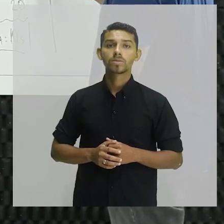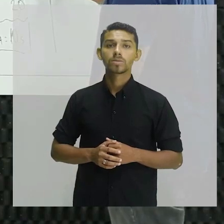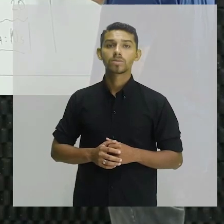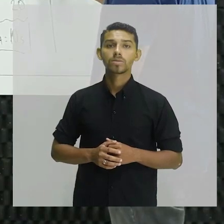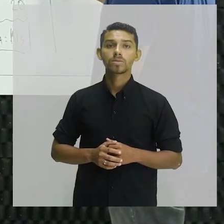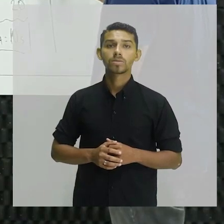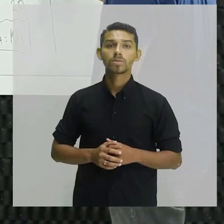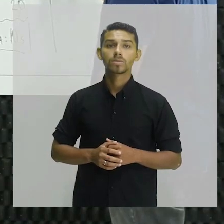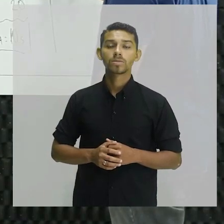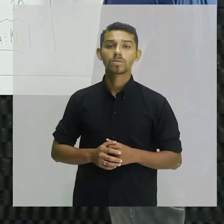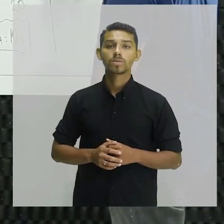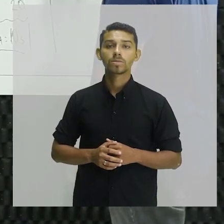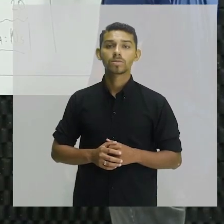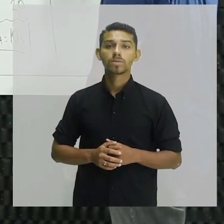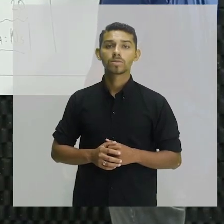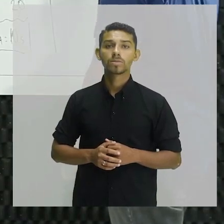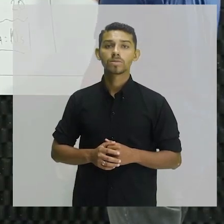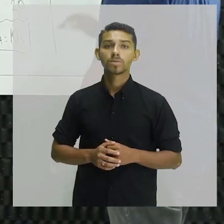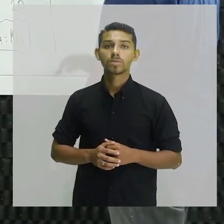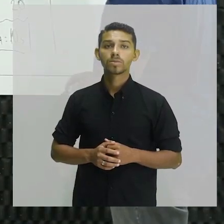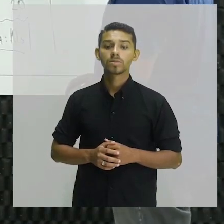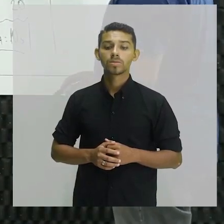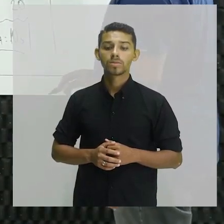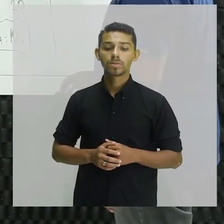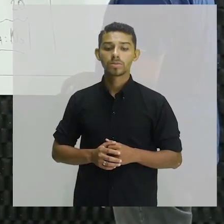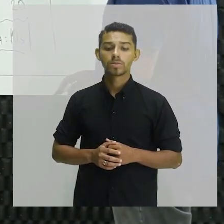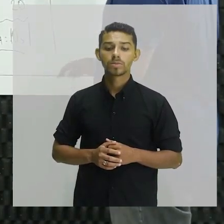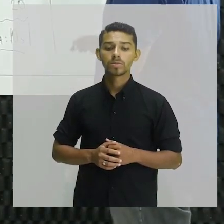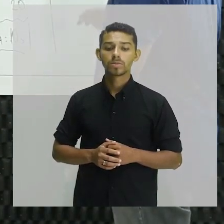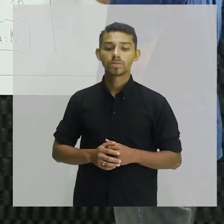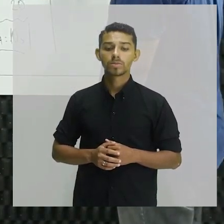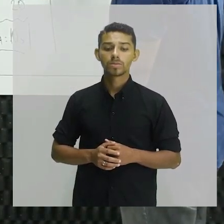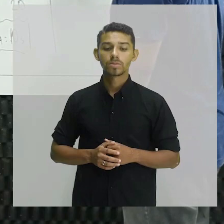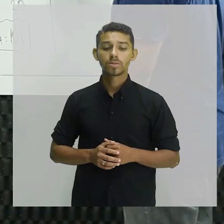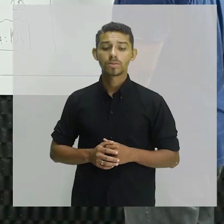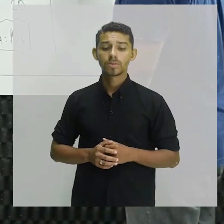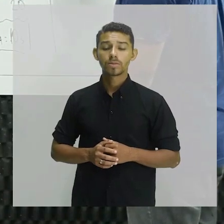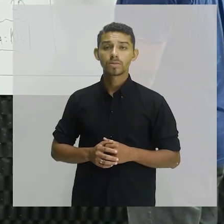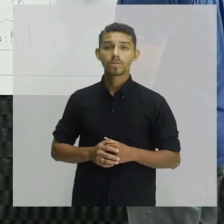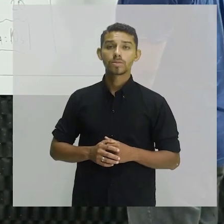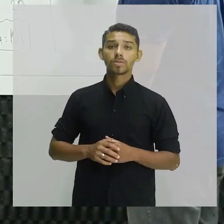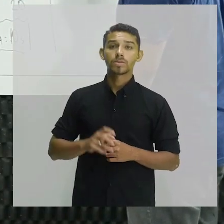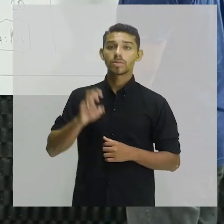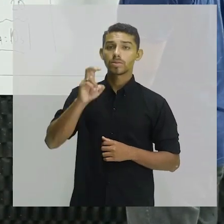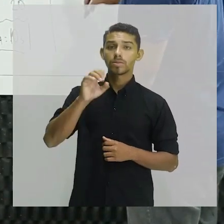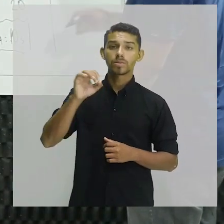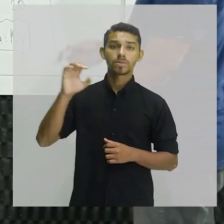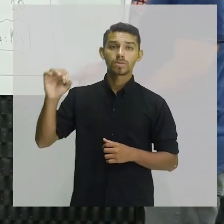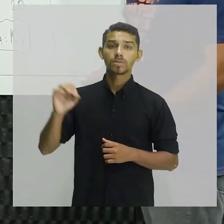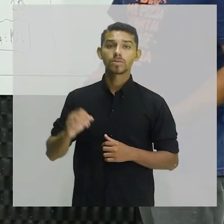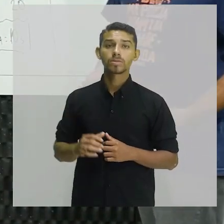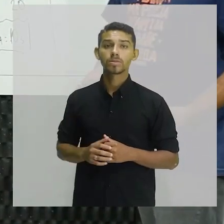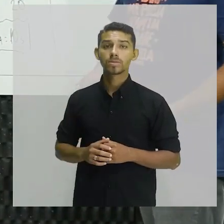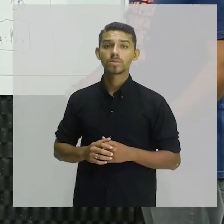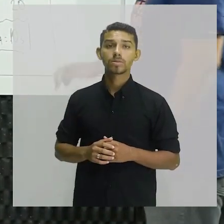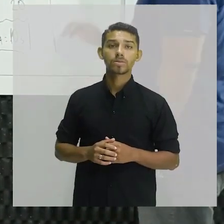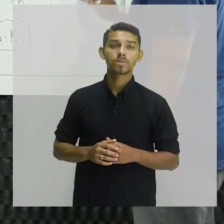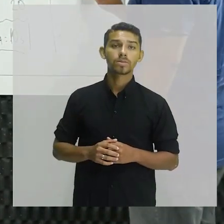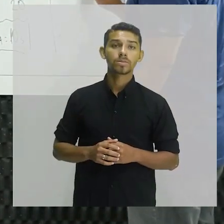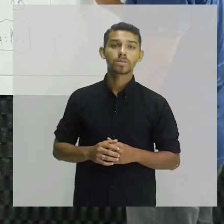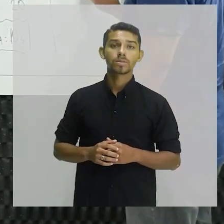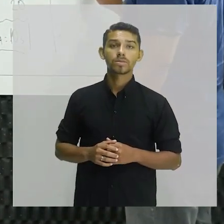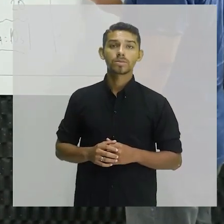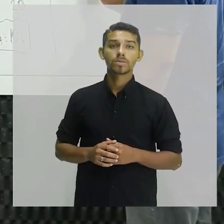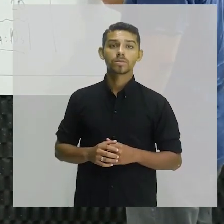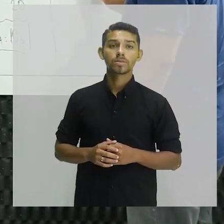é 20, é isso. Eu posso fazer, ó, 500, por exemplo, né?